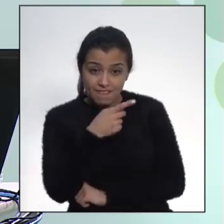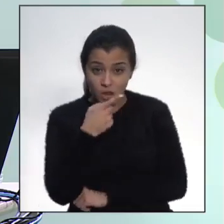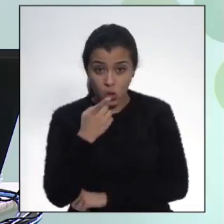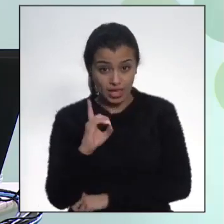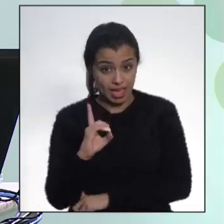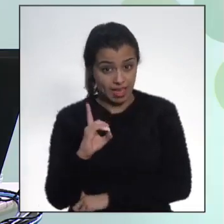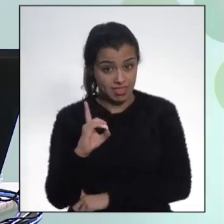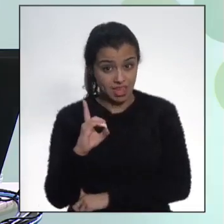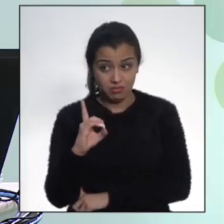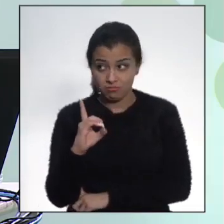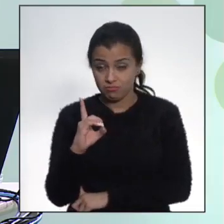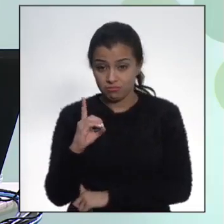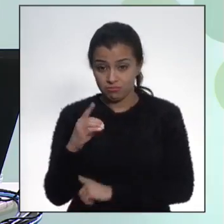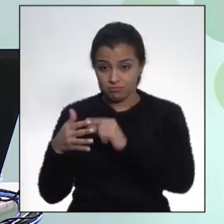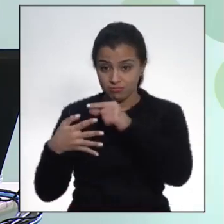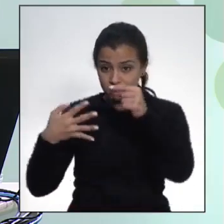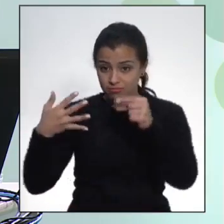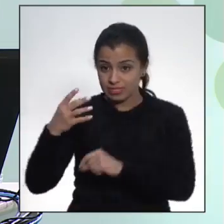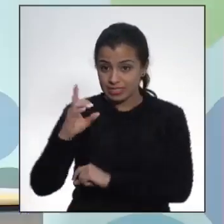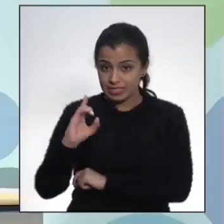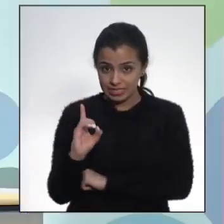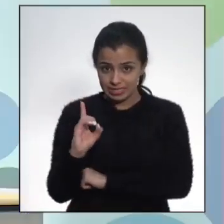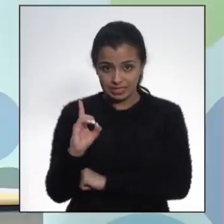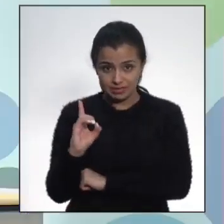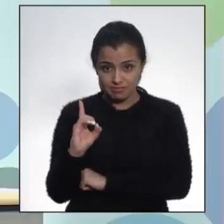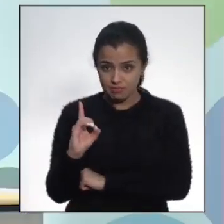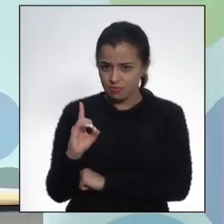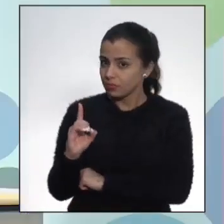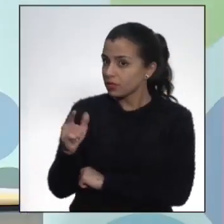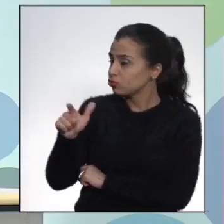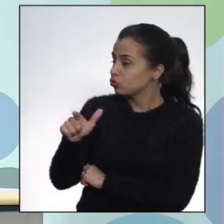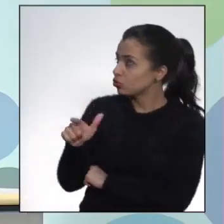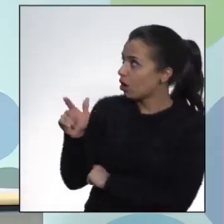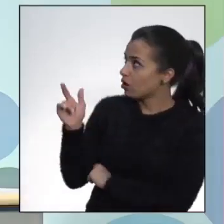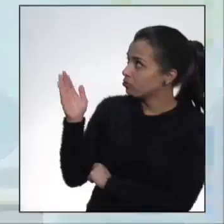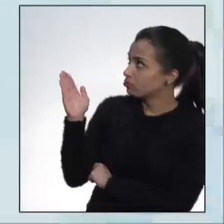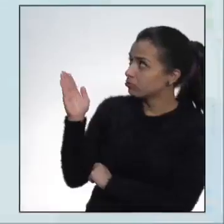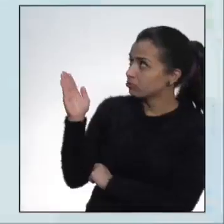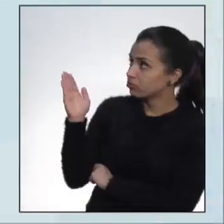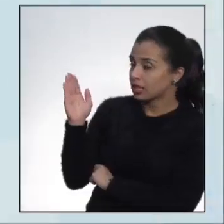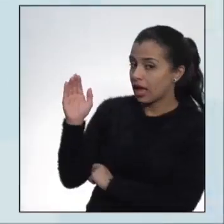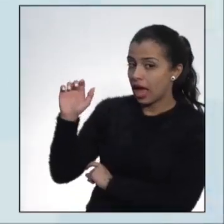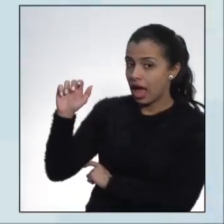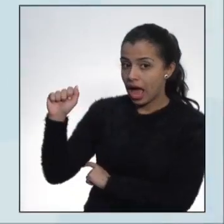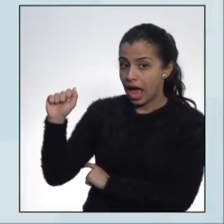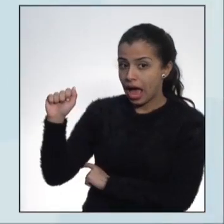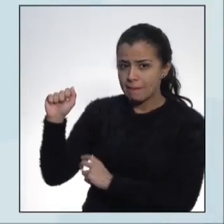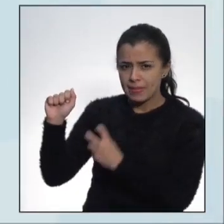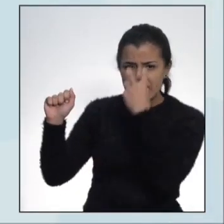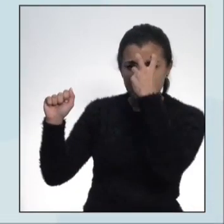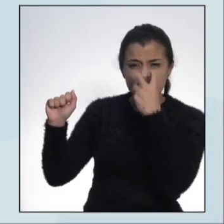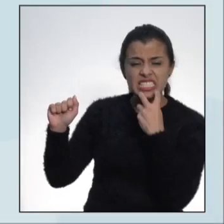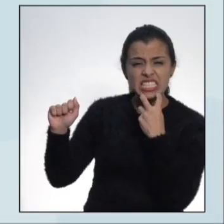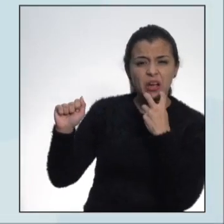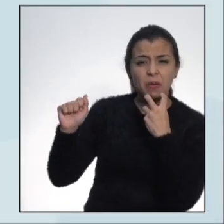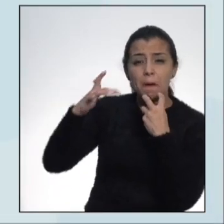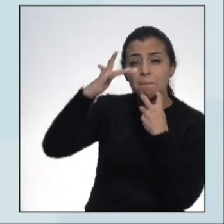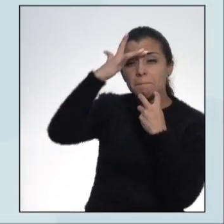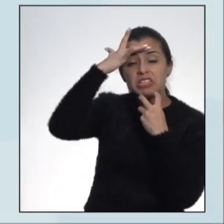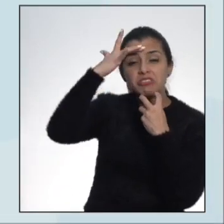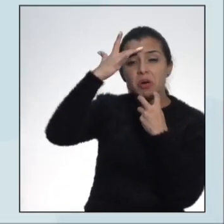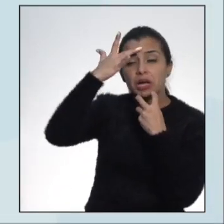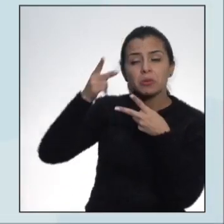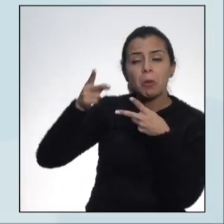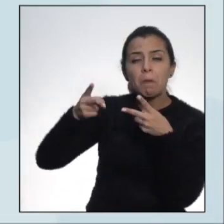D. D de dado? D de dado. Então, vamos voltar na tela. A. Cego é aquele que não tem inteligência para